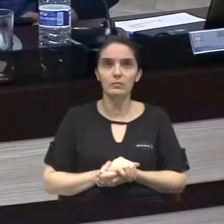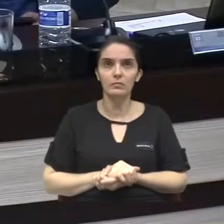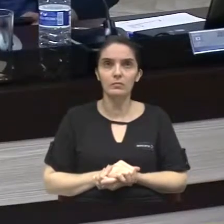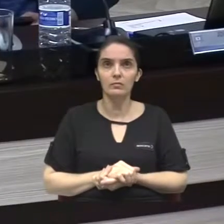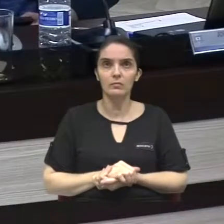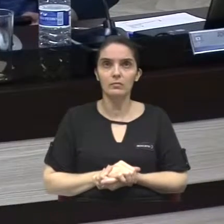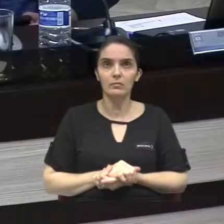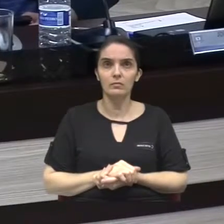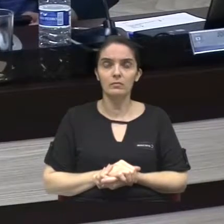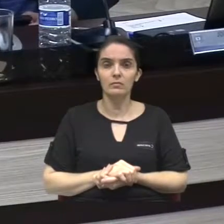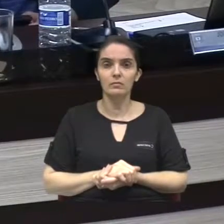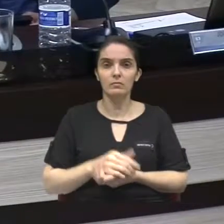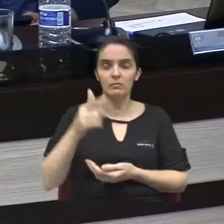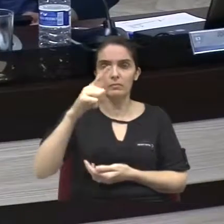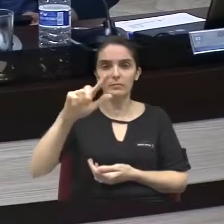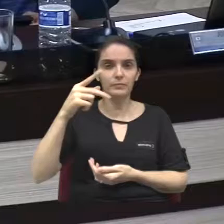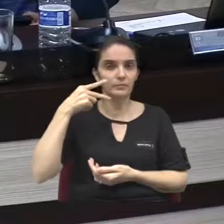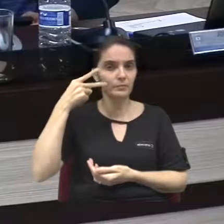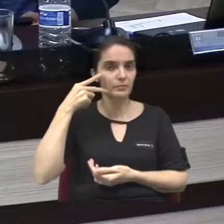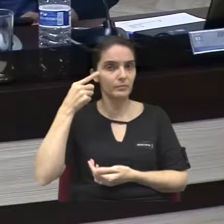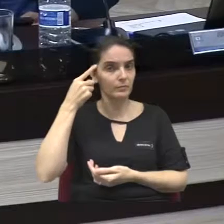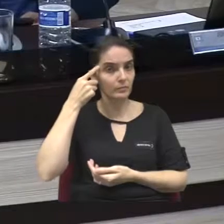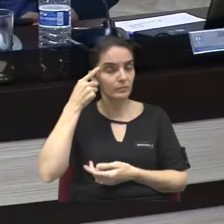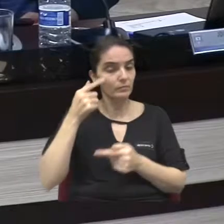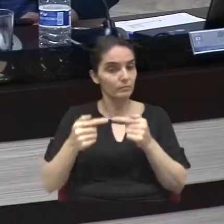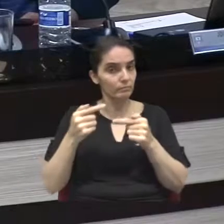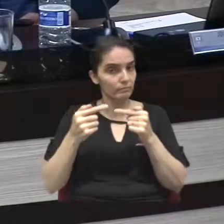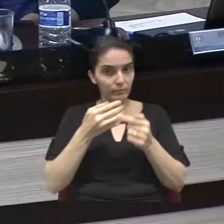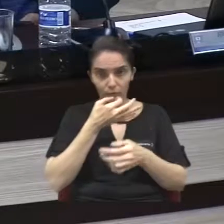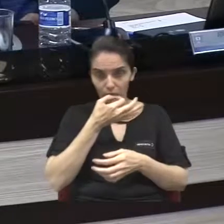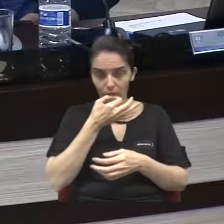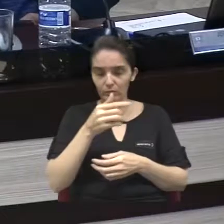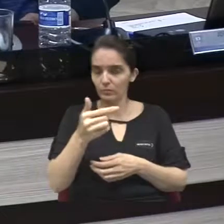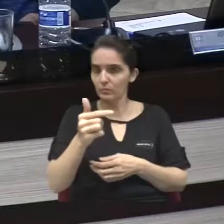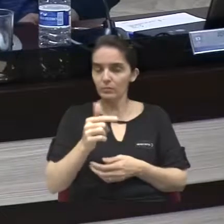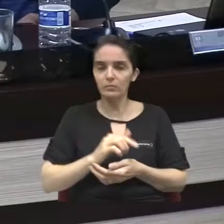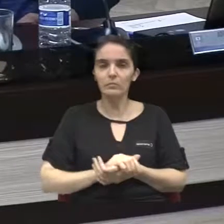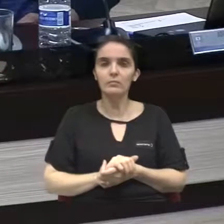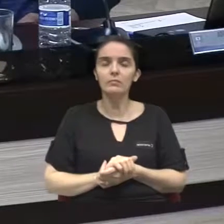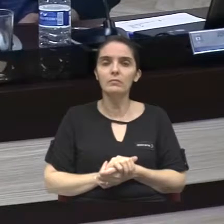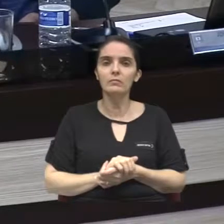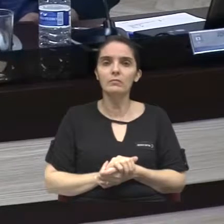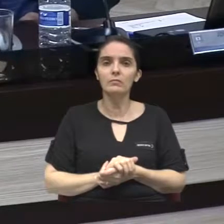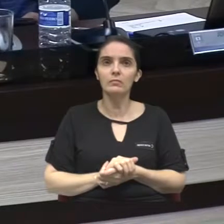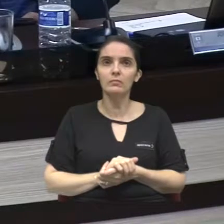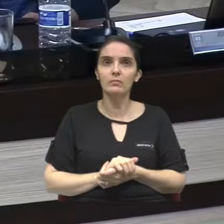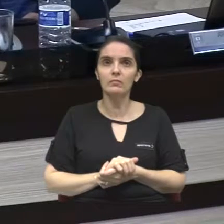Mais algum vereador deseja discutir a moção? Não havendo... Eu quero, presidente.